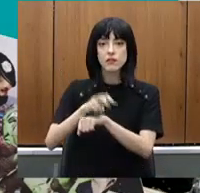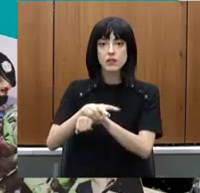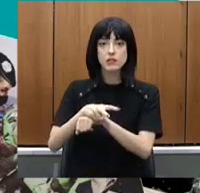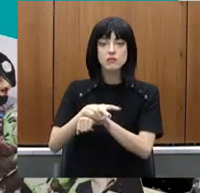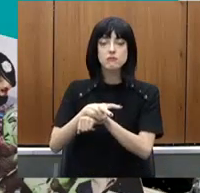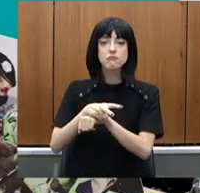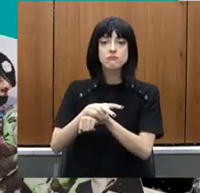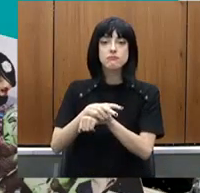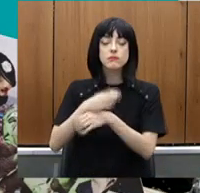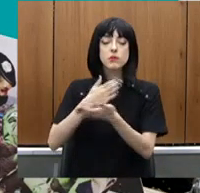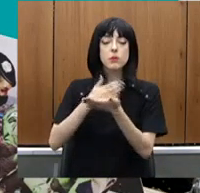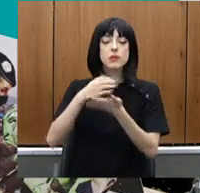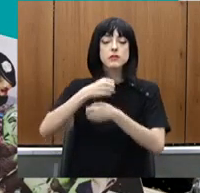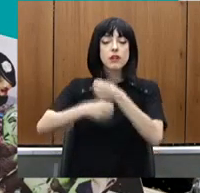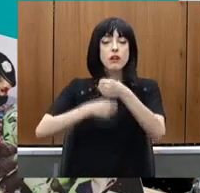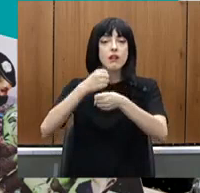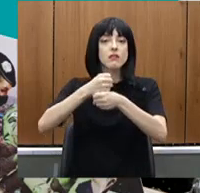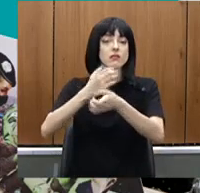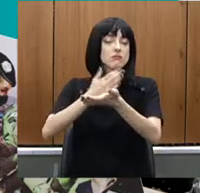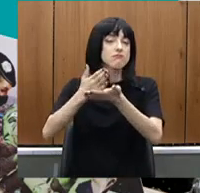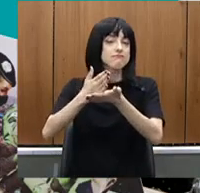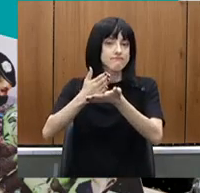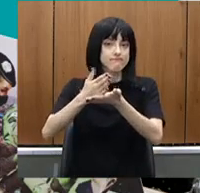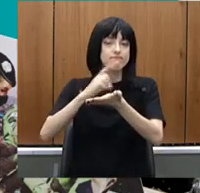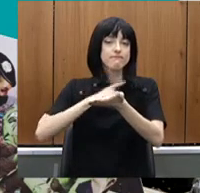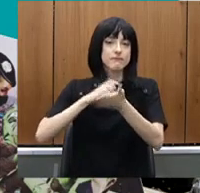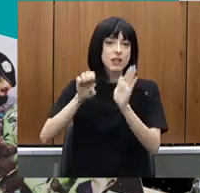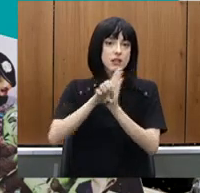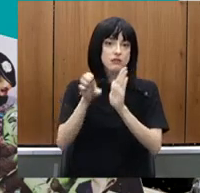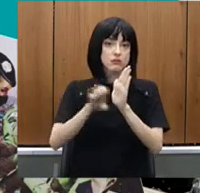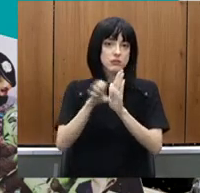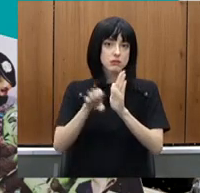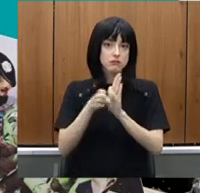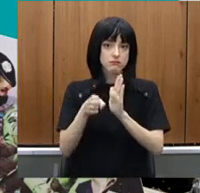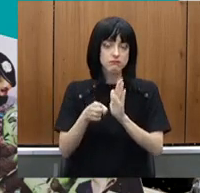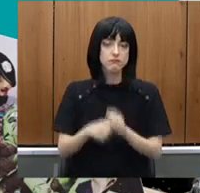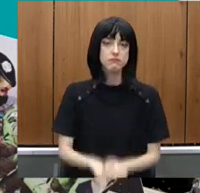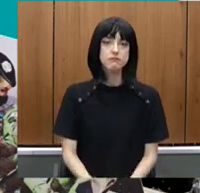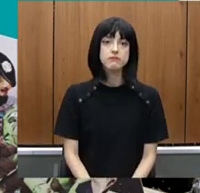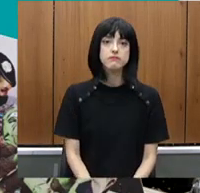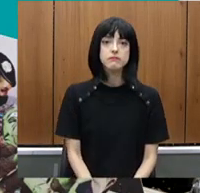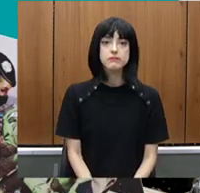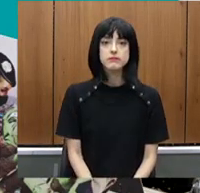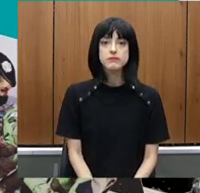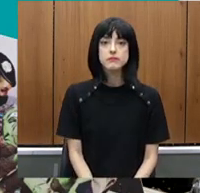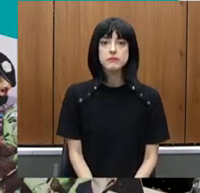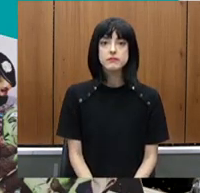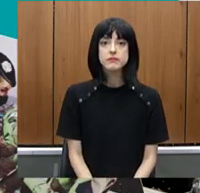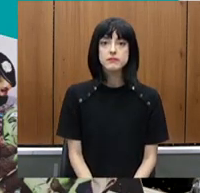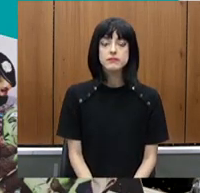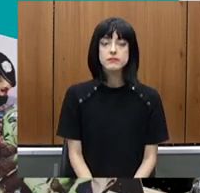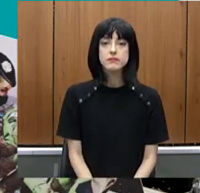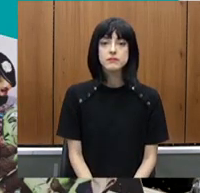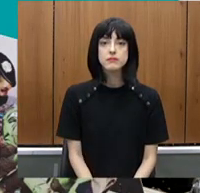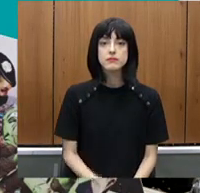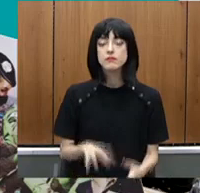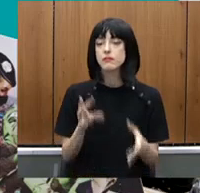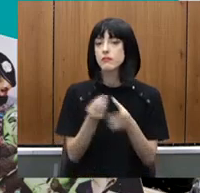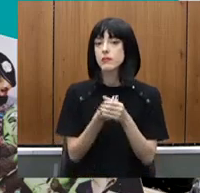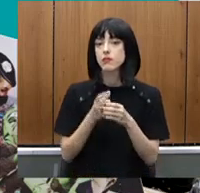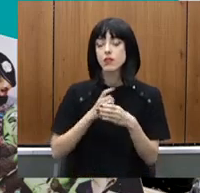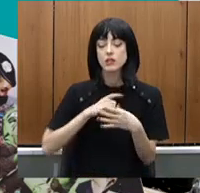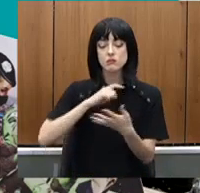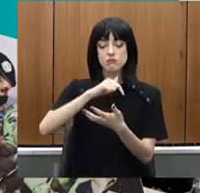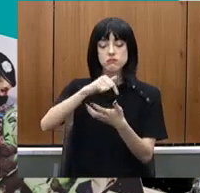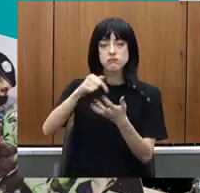do ano que vem né 2023 E essas inclusões contemplaram todos os quadros nós temos ali